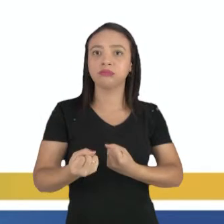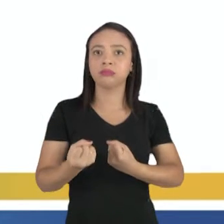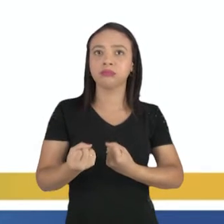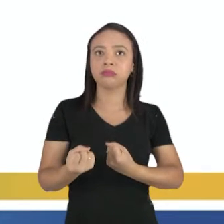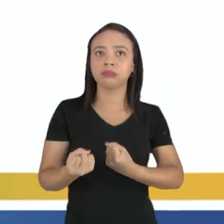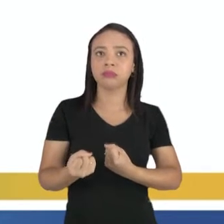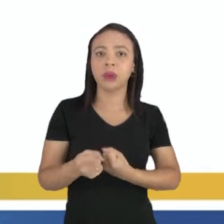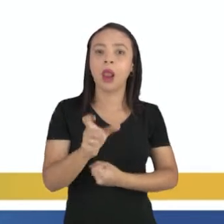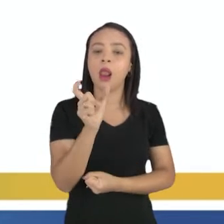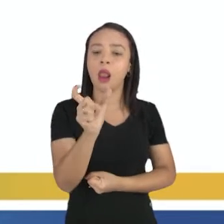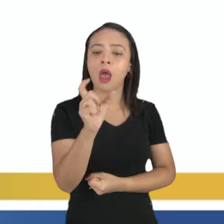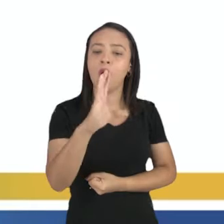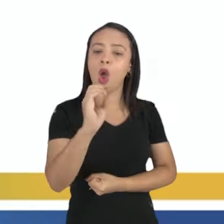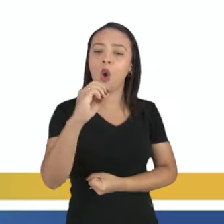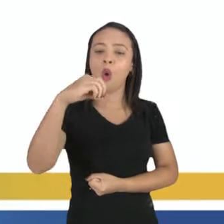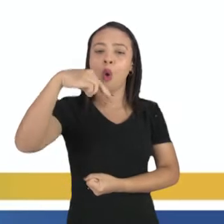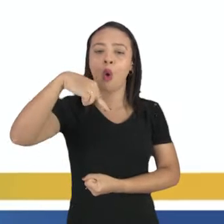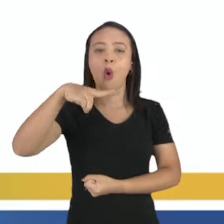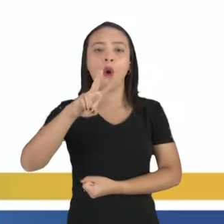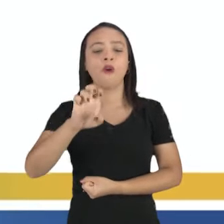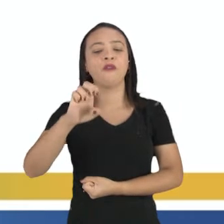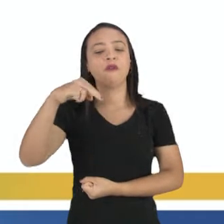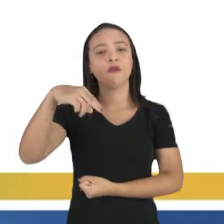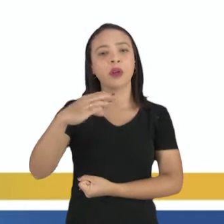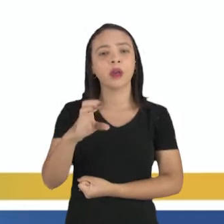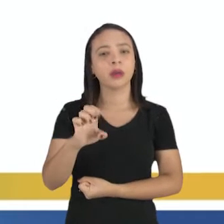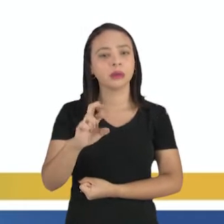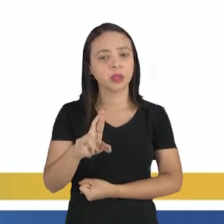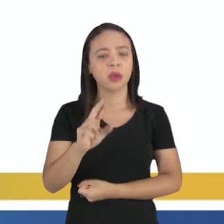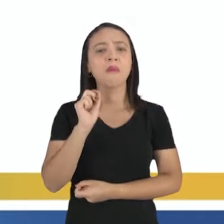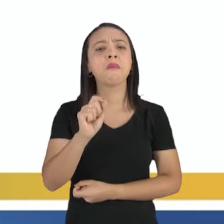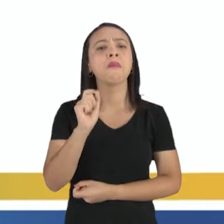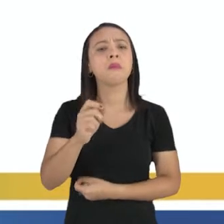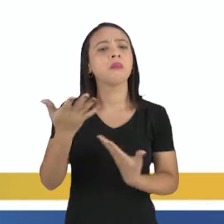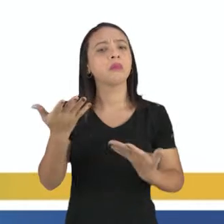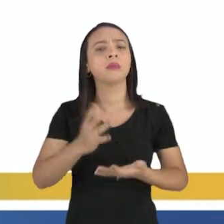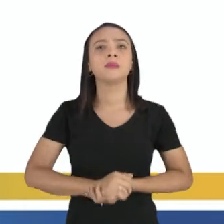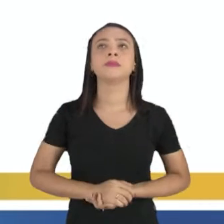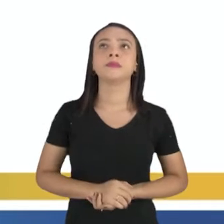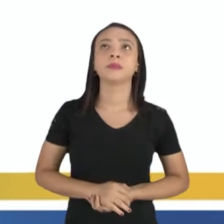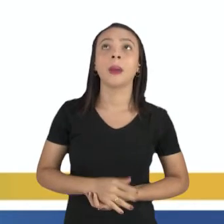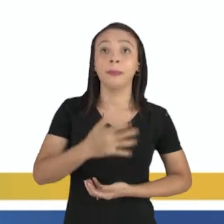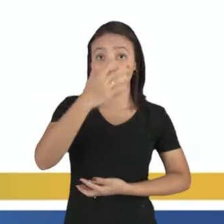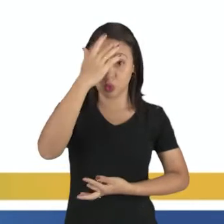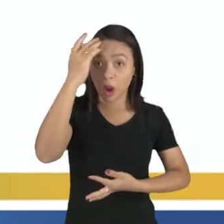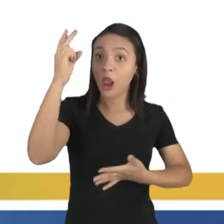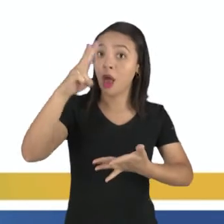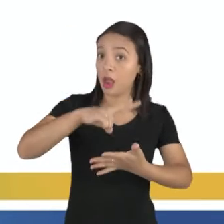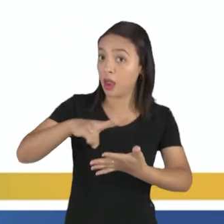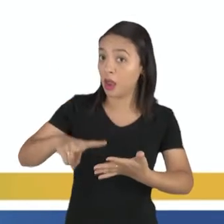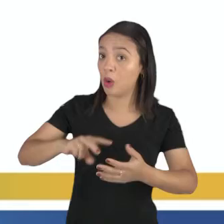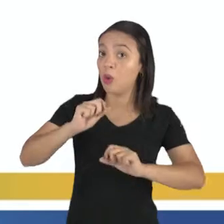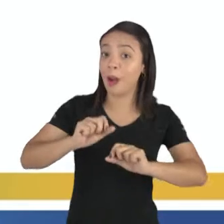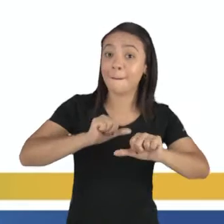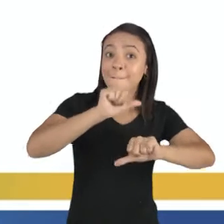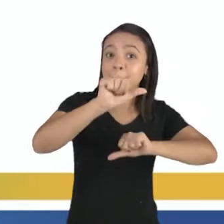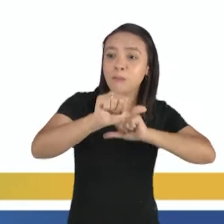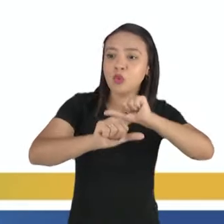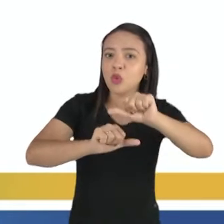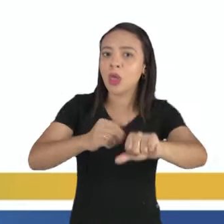convencer. Risca aí. Convencer. Nós queremos convencer alguma coisa. O leitor a mudar